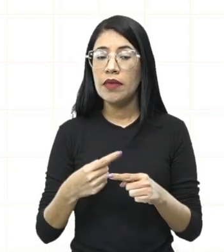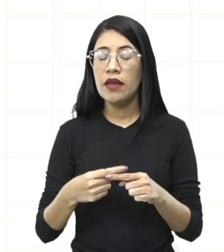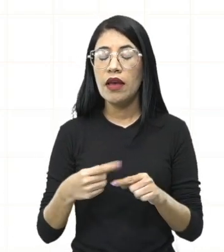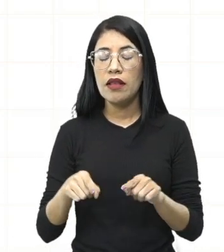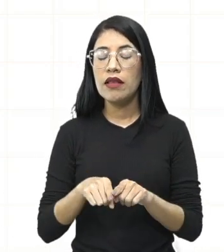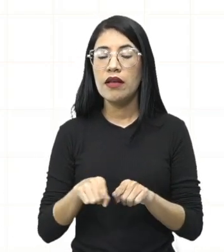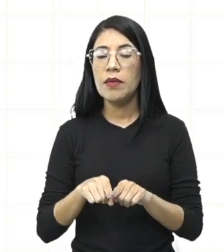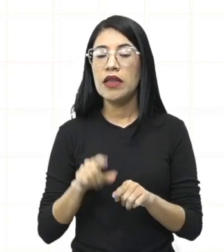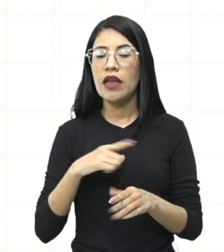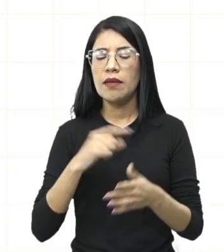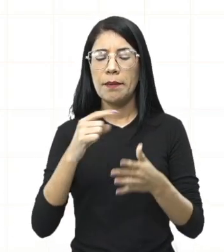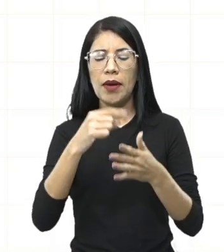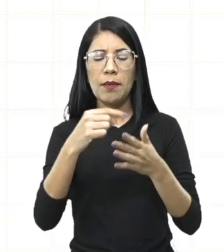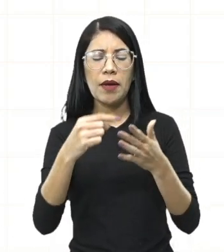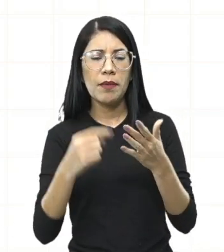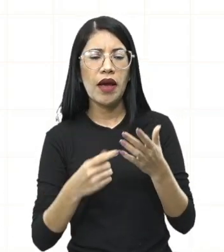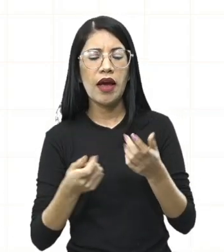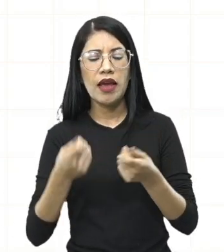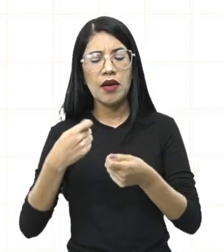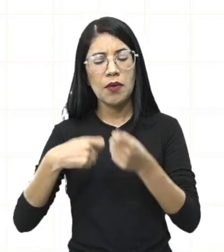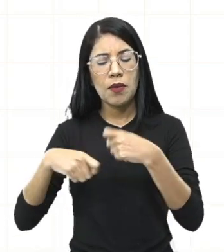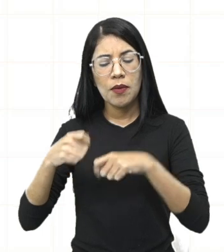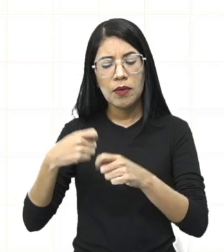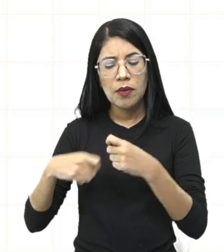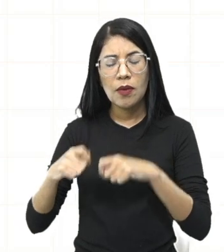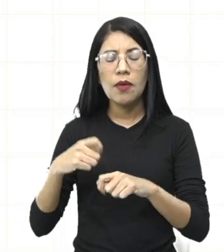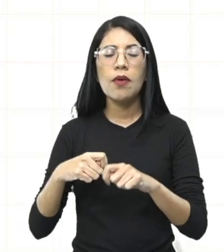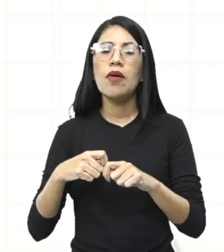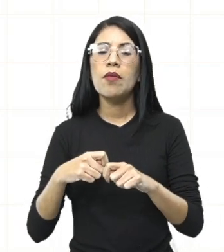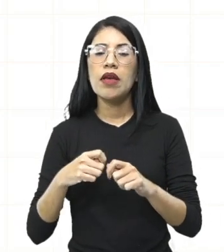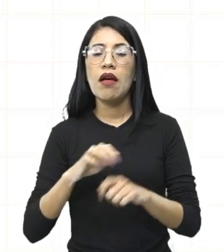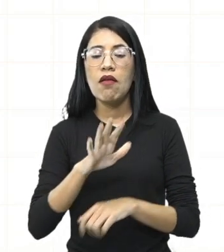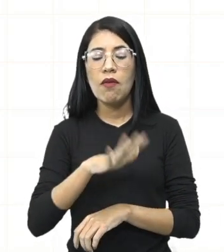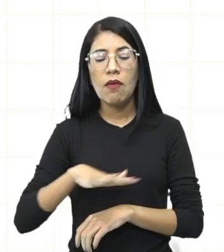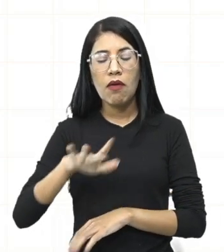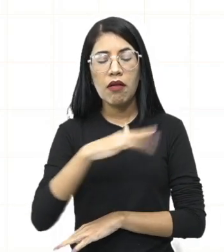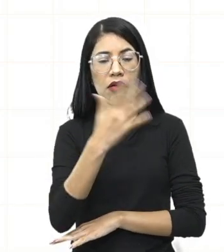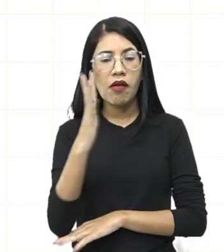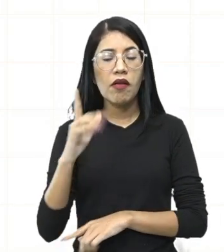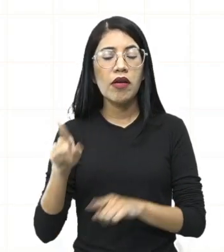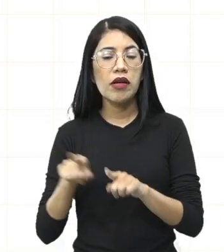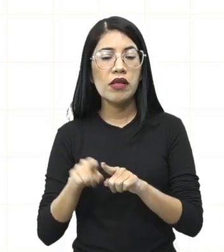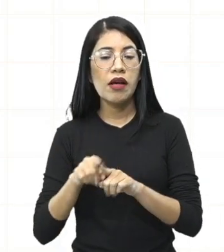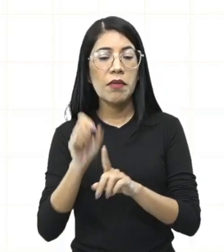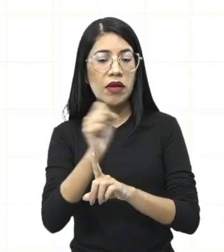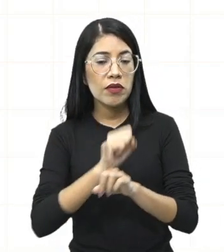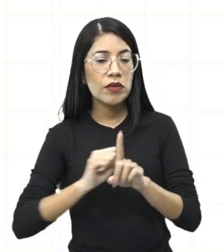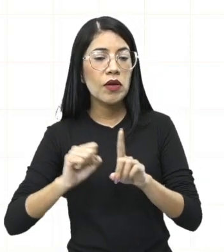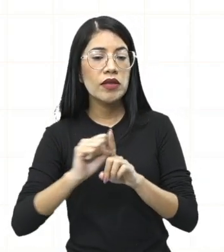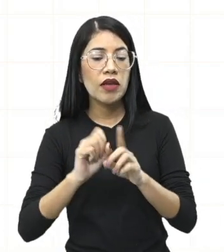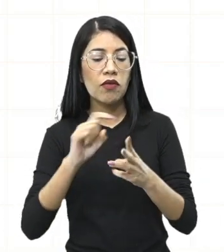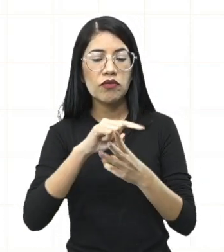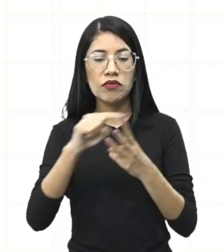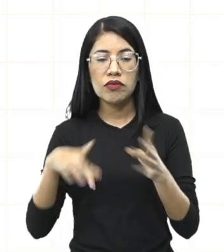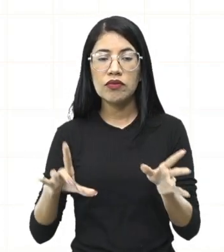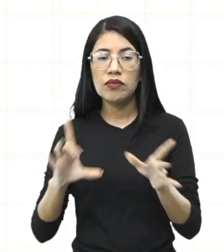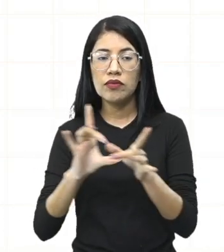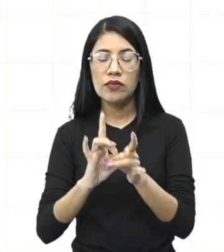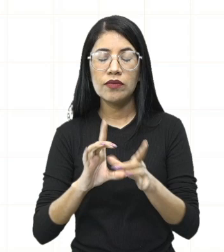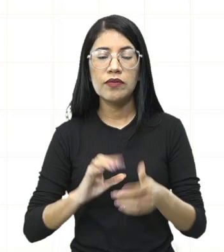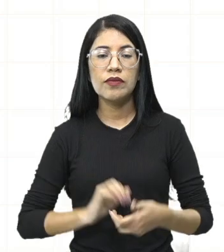vários pilares, né, o pilar econômico, o pilar ambiental e também o pilar social,